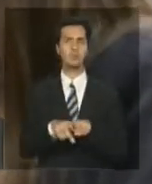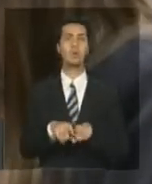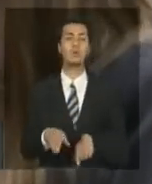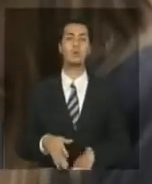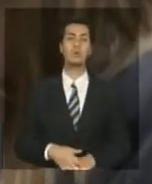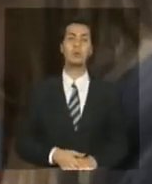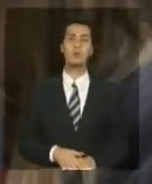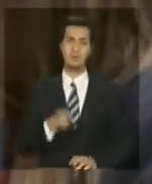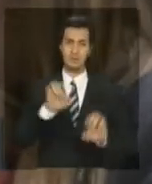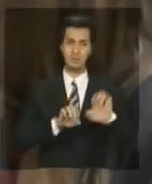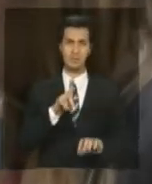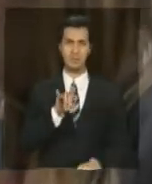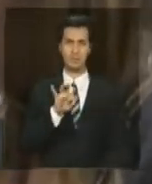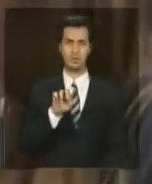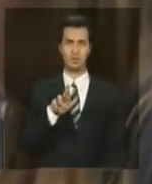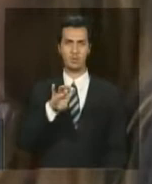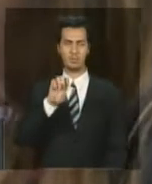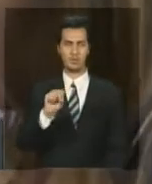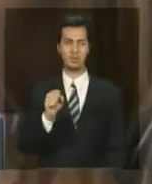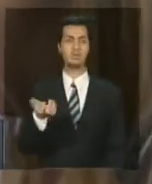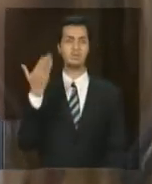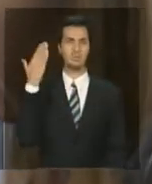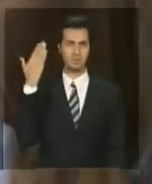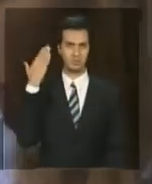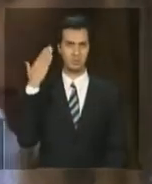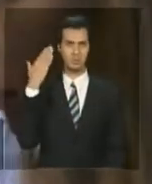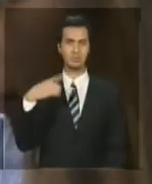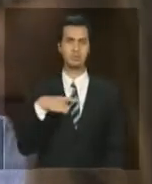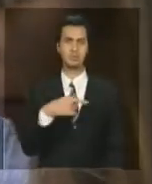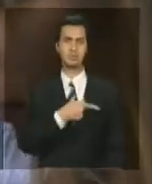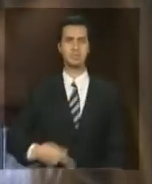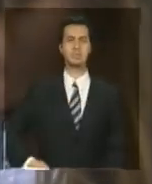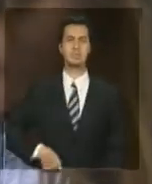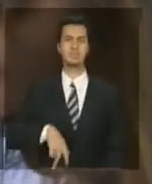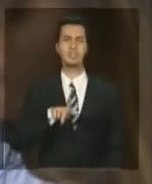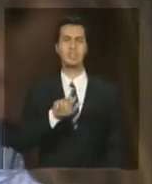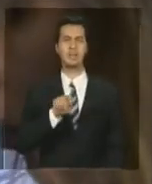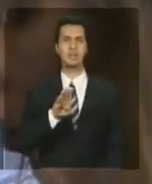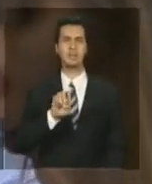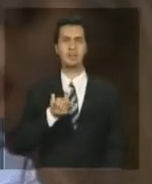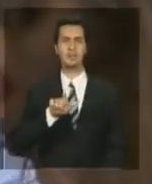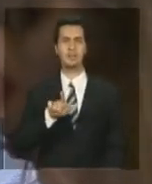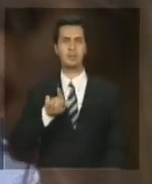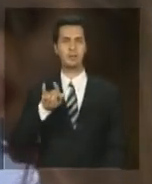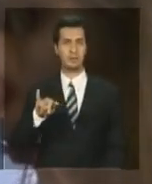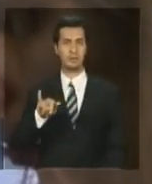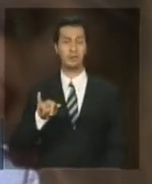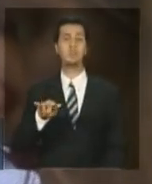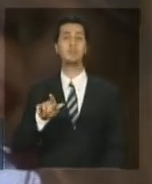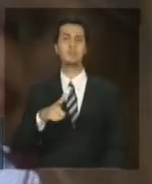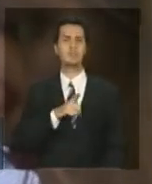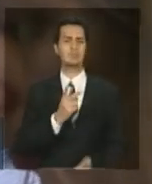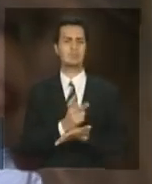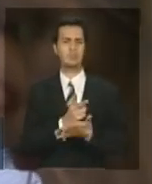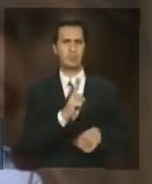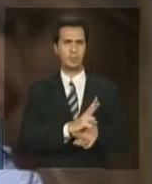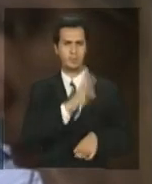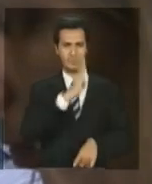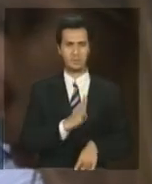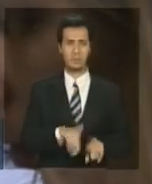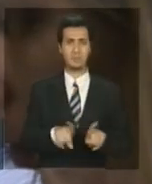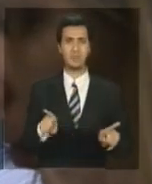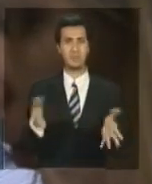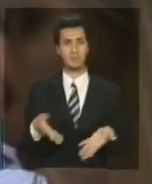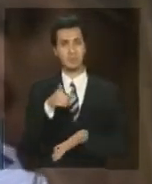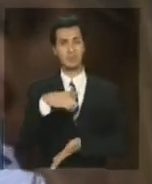durante os anos Gabriele, uma questão muito nacionalista na parte do EIP. Isso vai continuar? A Petrobras tem a